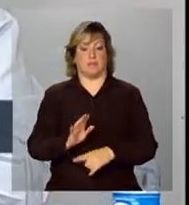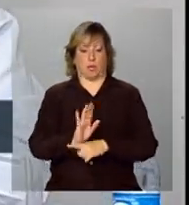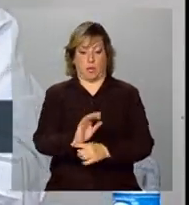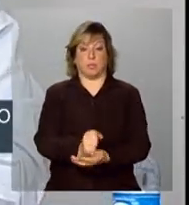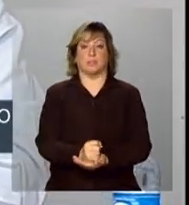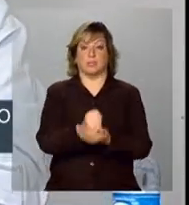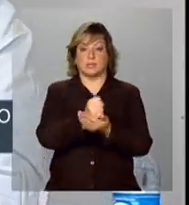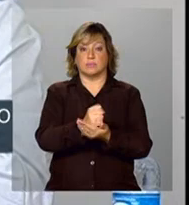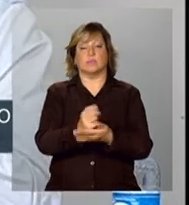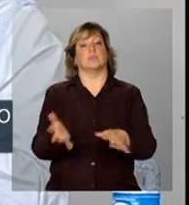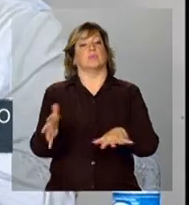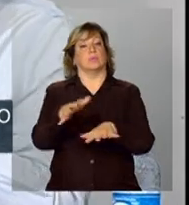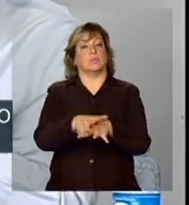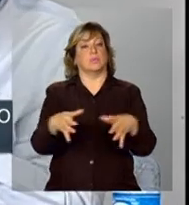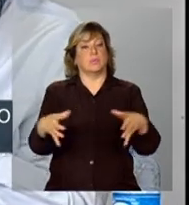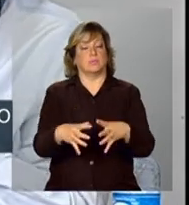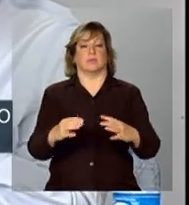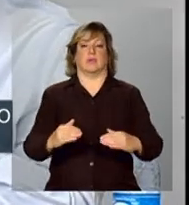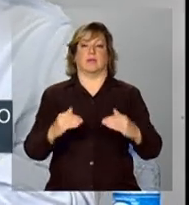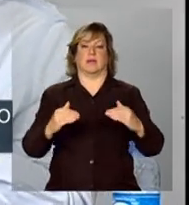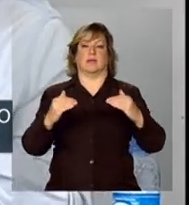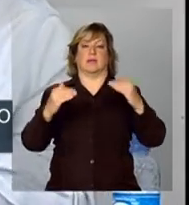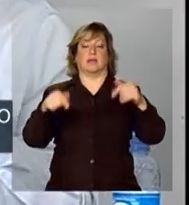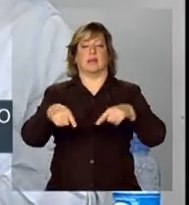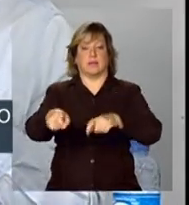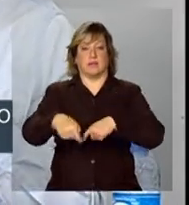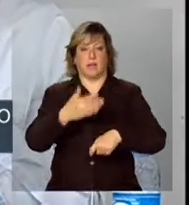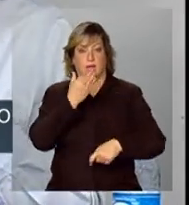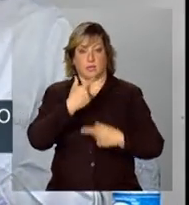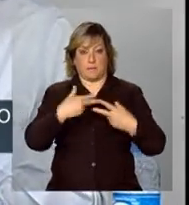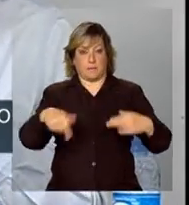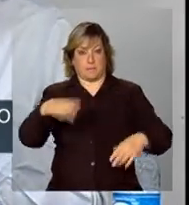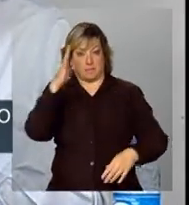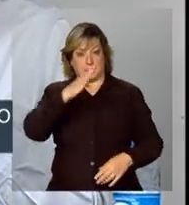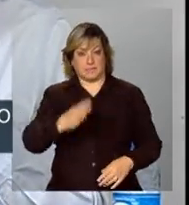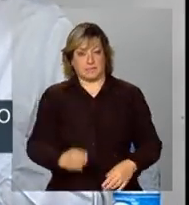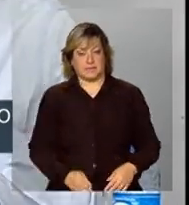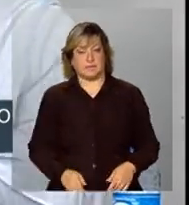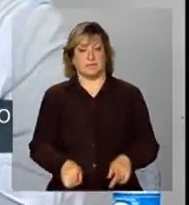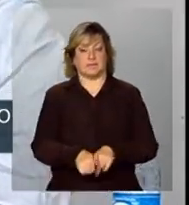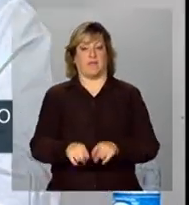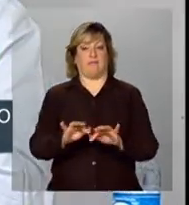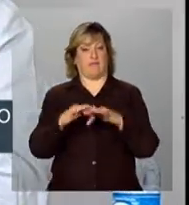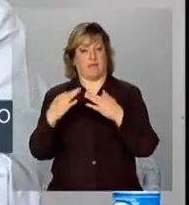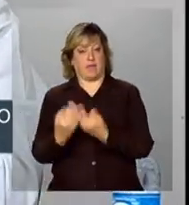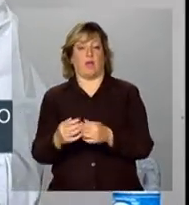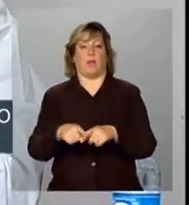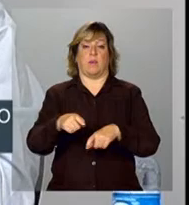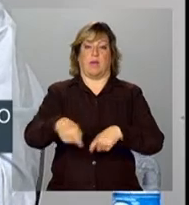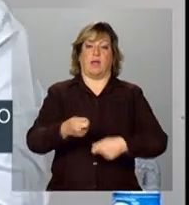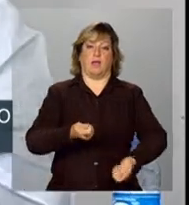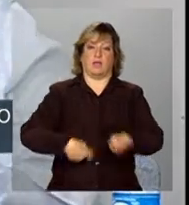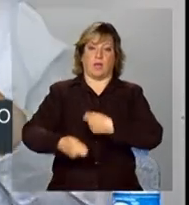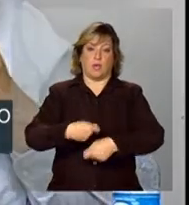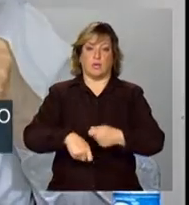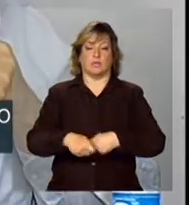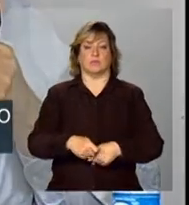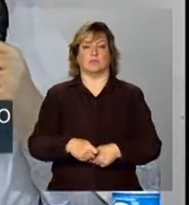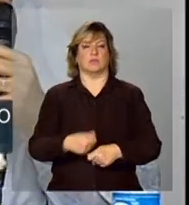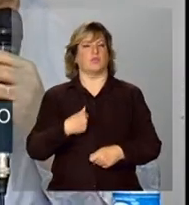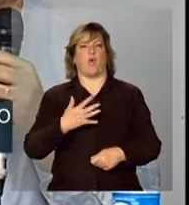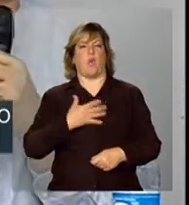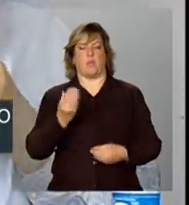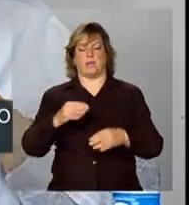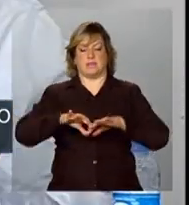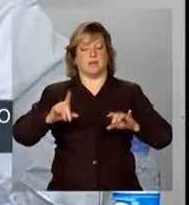protege, inclui e cresce. E que a agricultura brasileira, tanto do ponto de vista da agricultura familiar quanto do agronegócio, eu não gosto muito dessa separação,